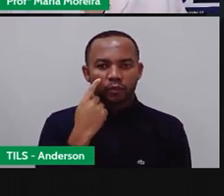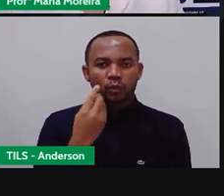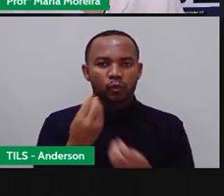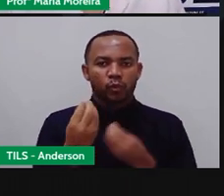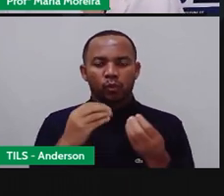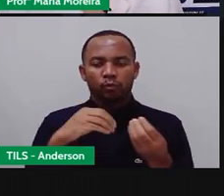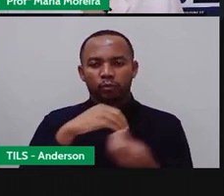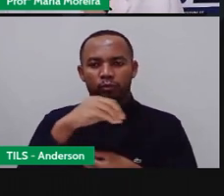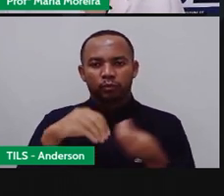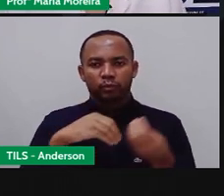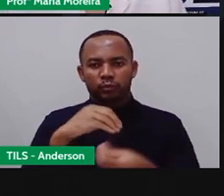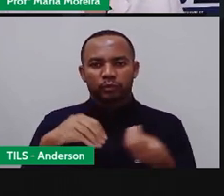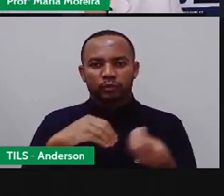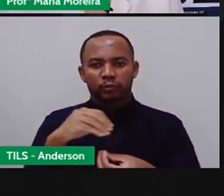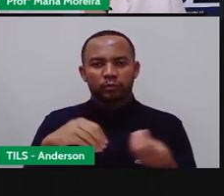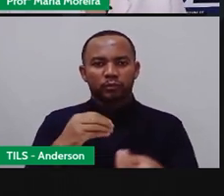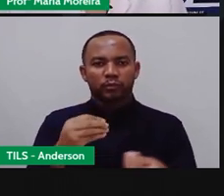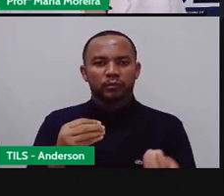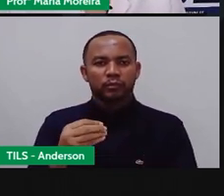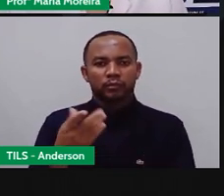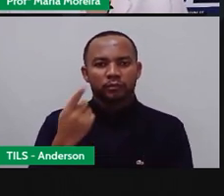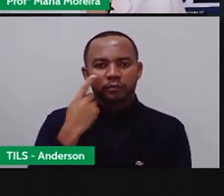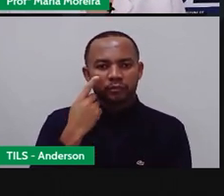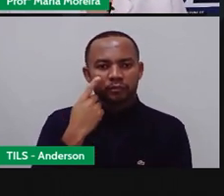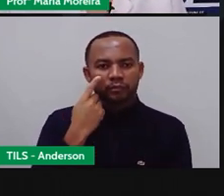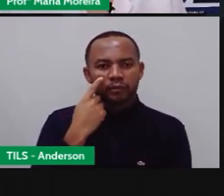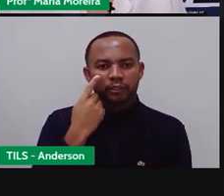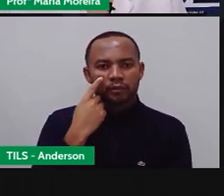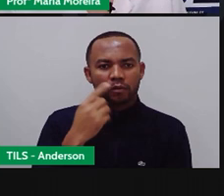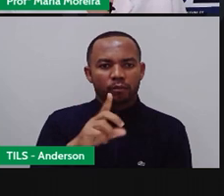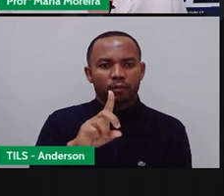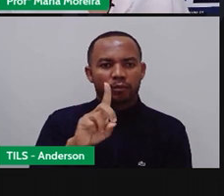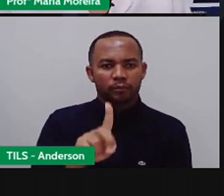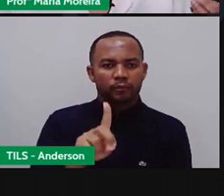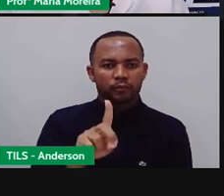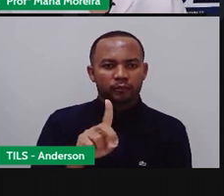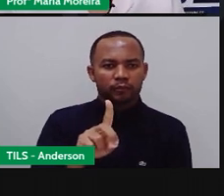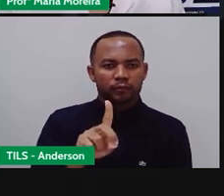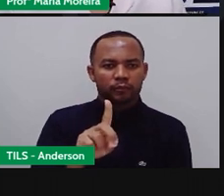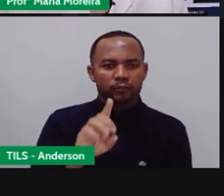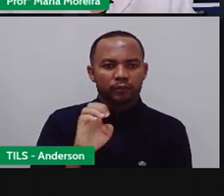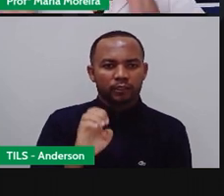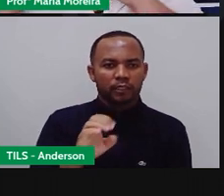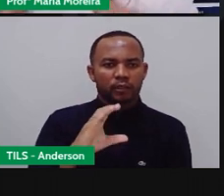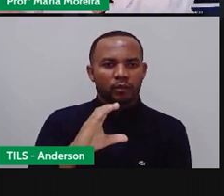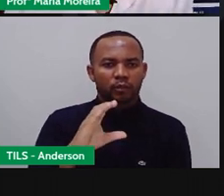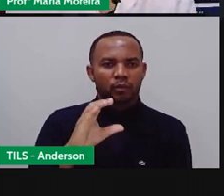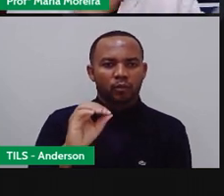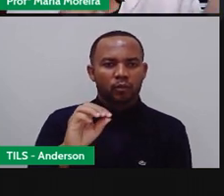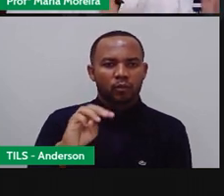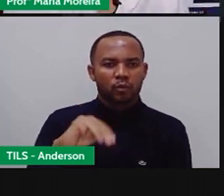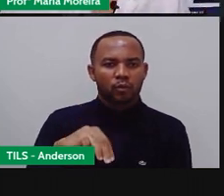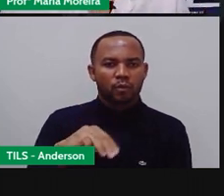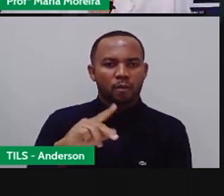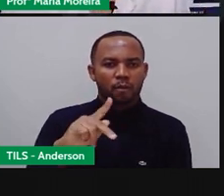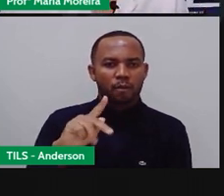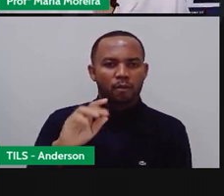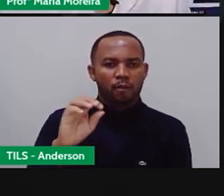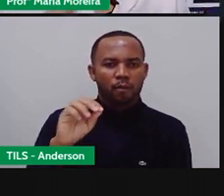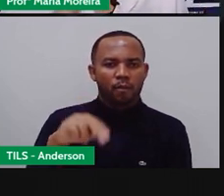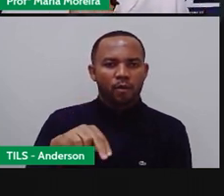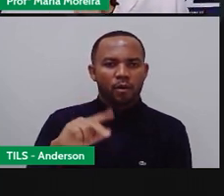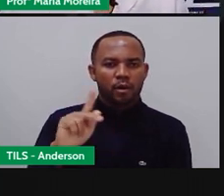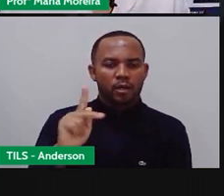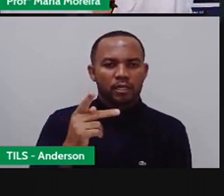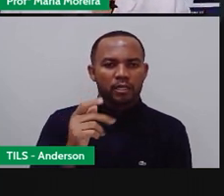esse número Qual é o número 2350 aí seis e também se começa aí de trás